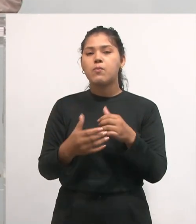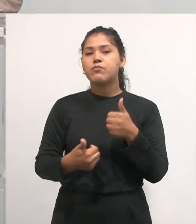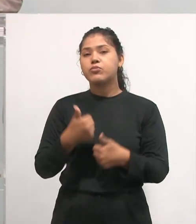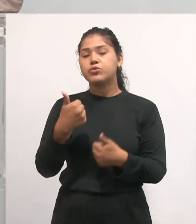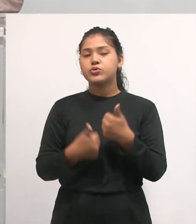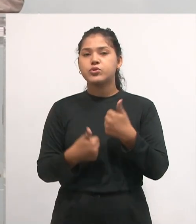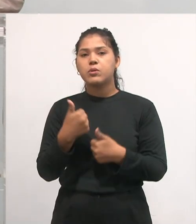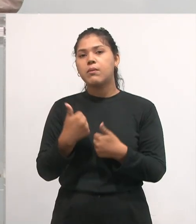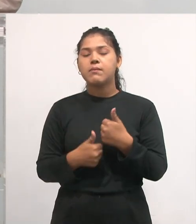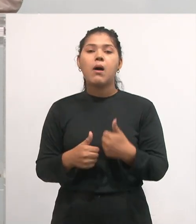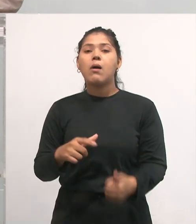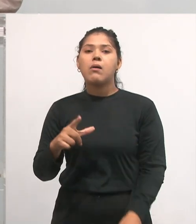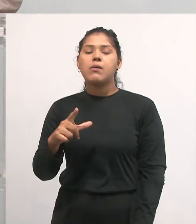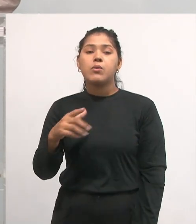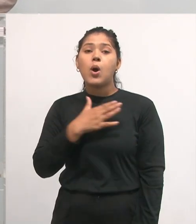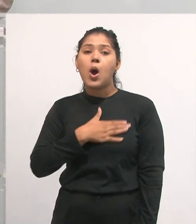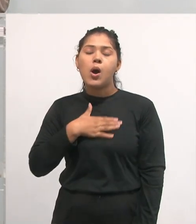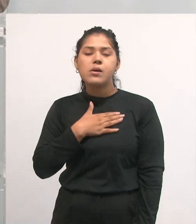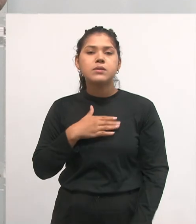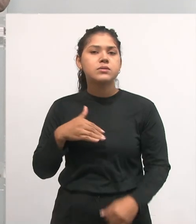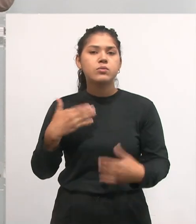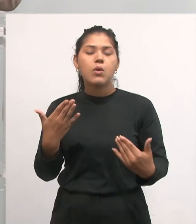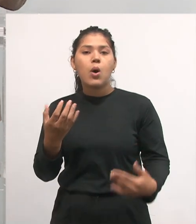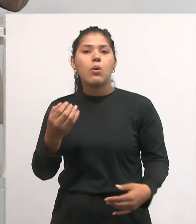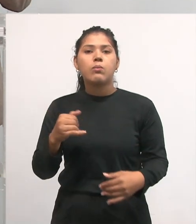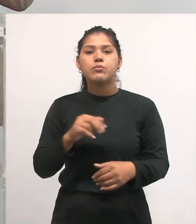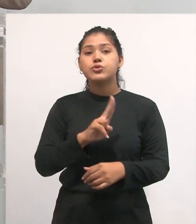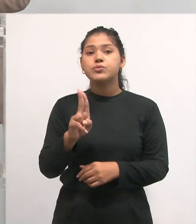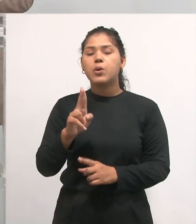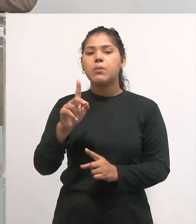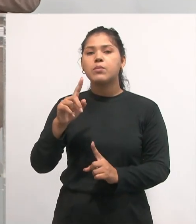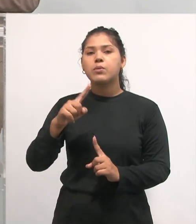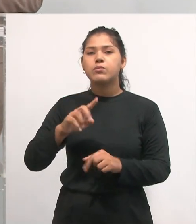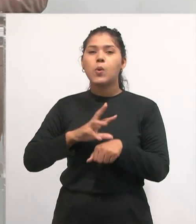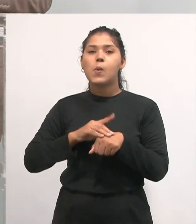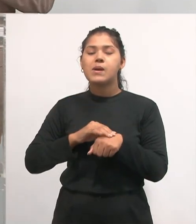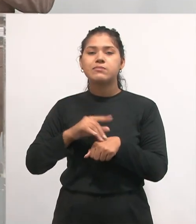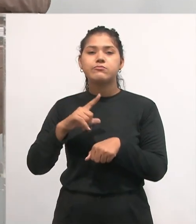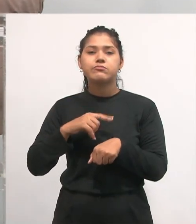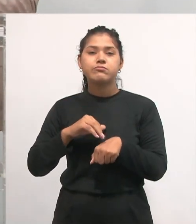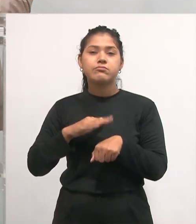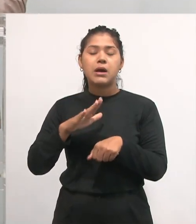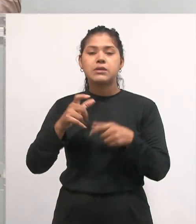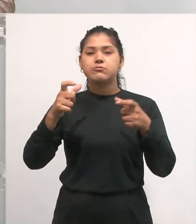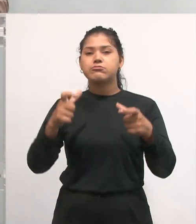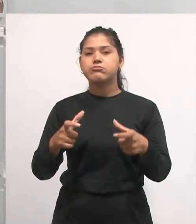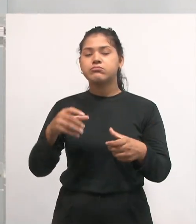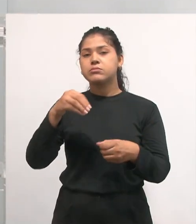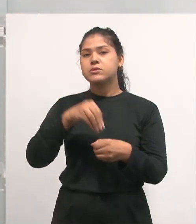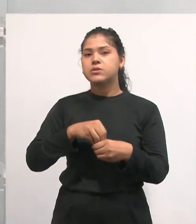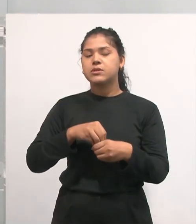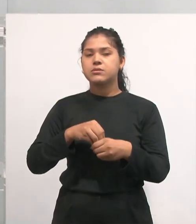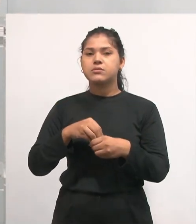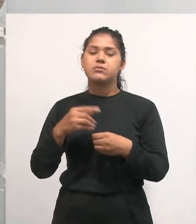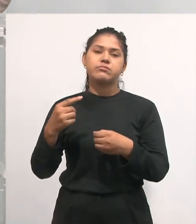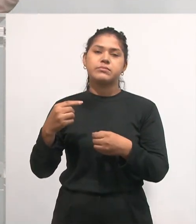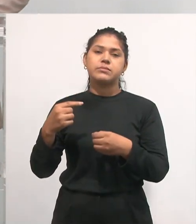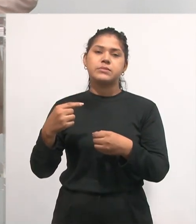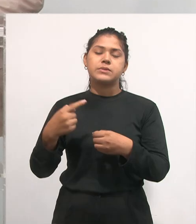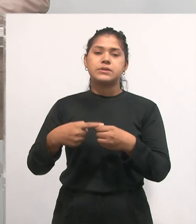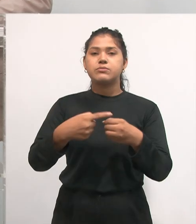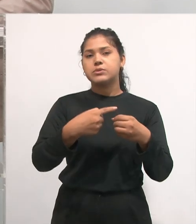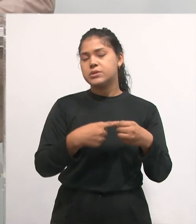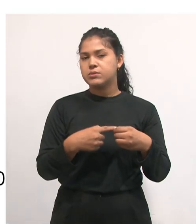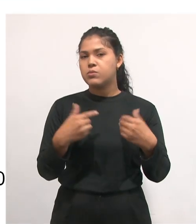mais infecciosas no município, por exemplo. Tem uma relação nenhuma com a outra, entendeu? E aí, às vezes, pode gerar situações